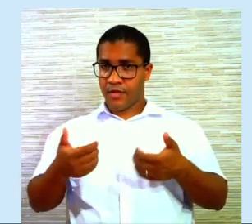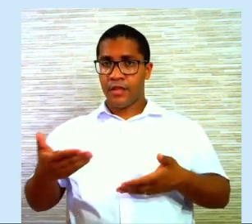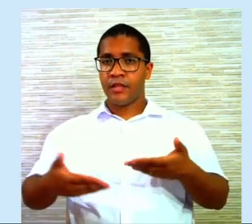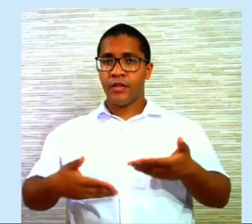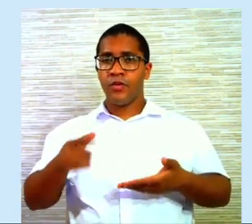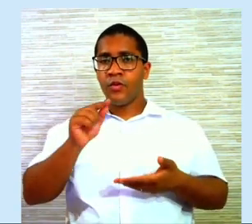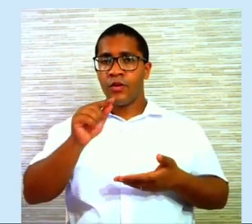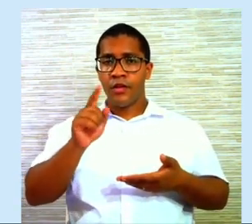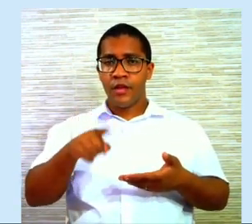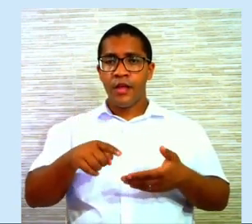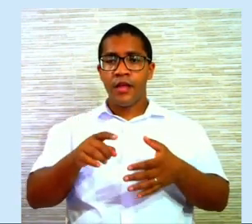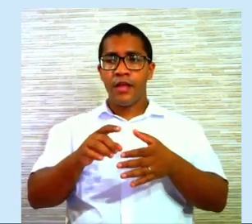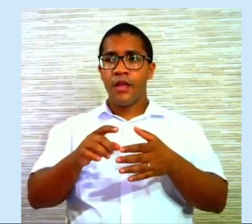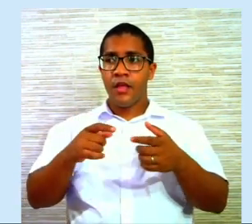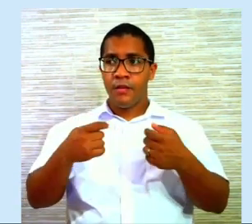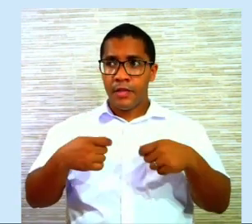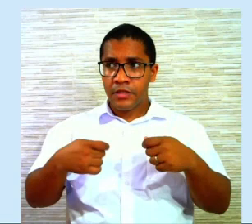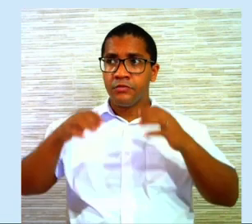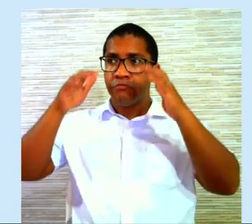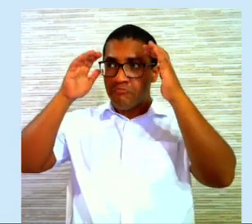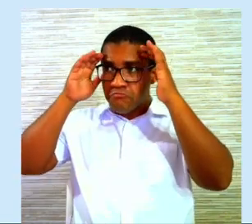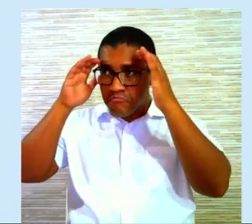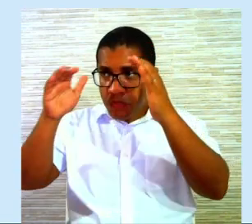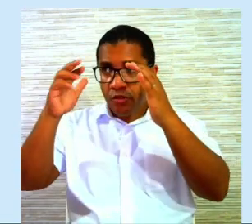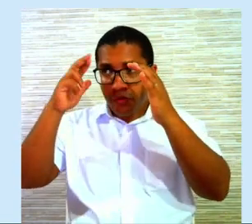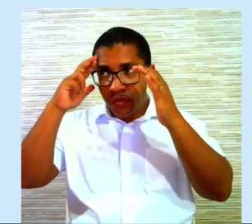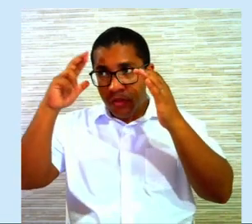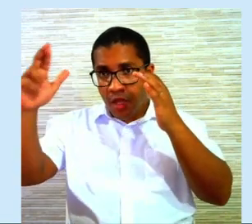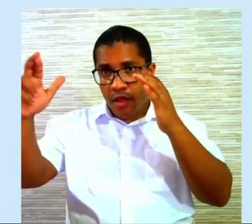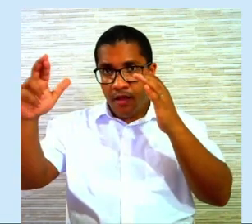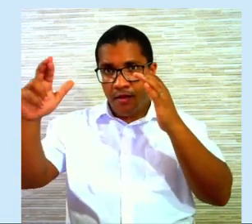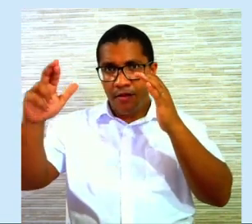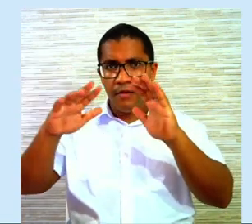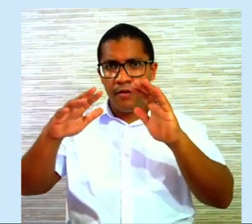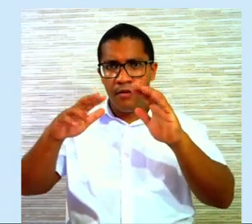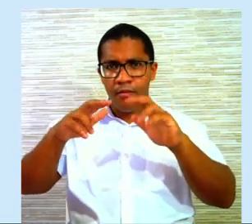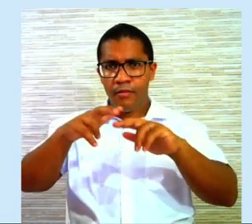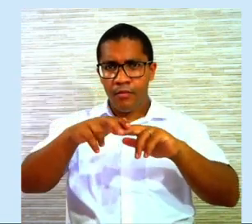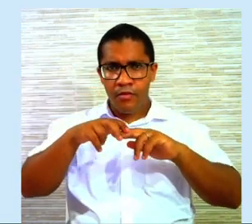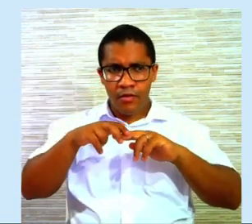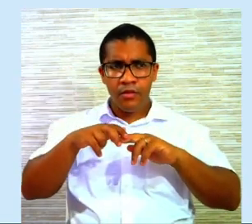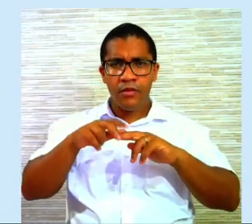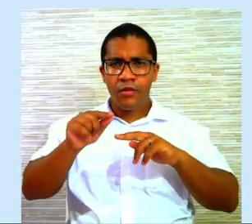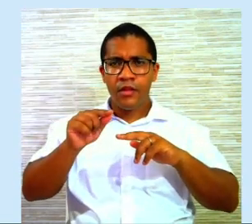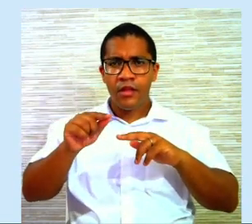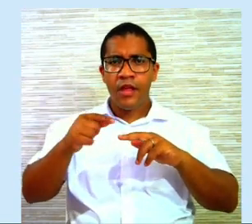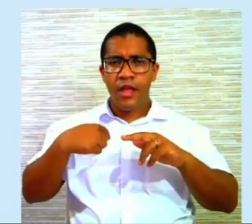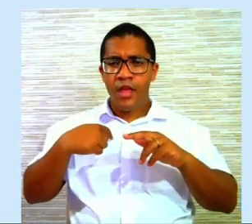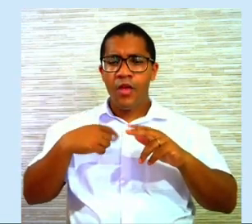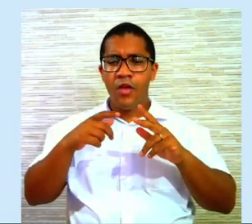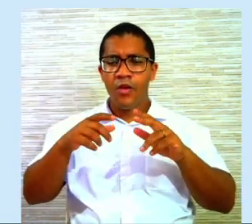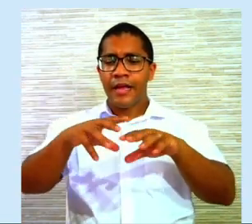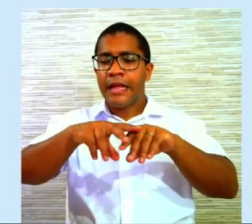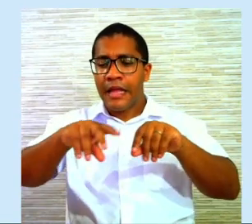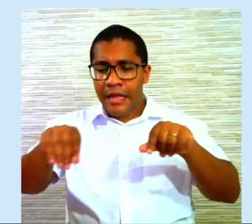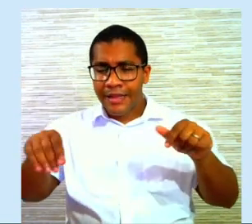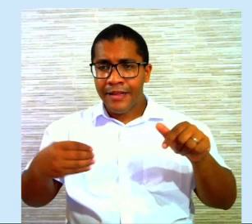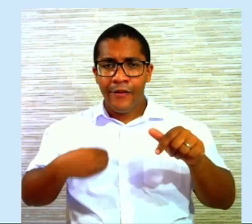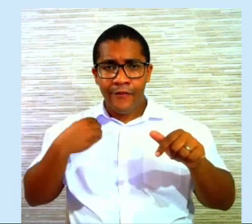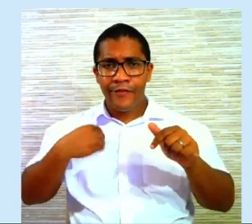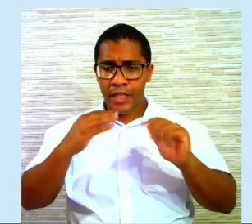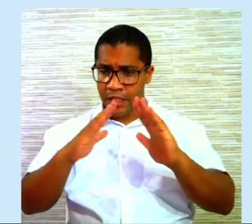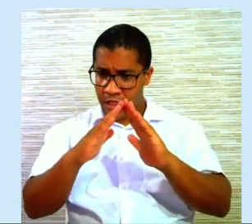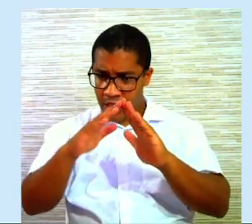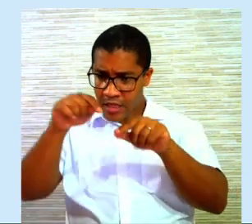ou seja, eu devo obediência ao meu Senhor. Mas por que eu devo obediência ao meu Senhor? Porque eu sou preso à terra. Eu não sou preso